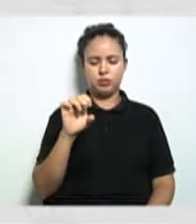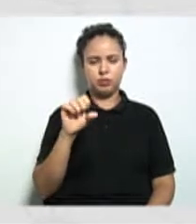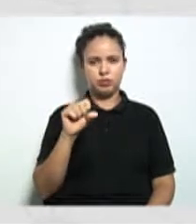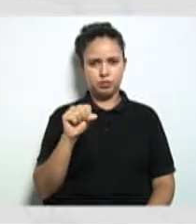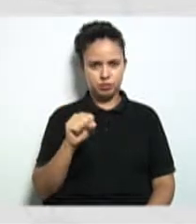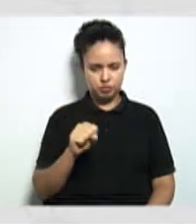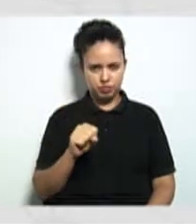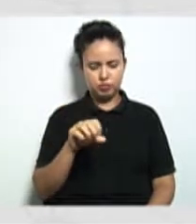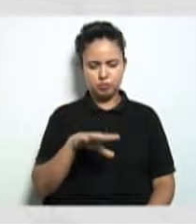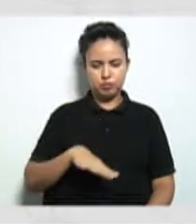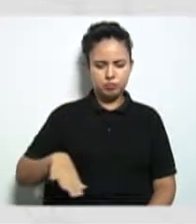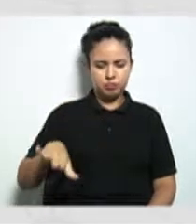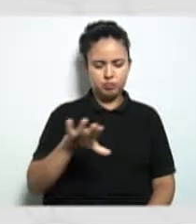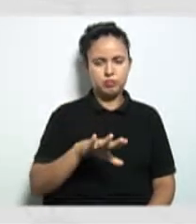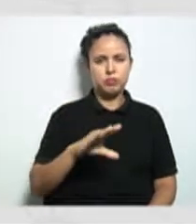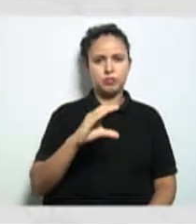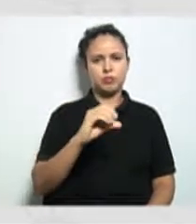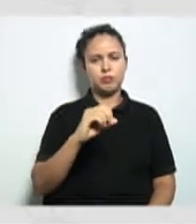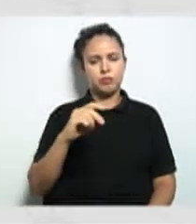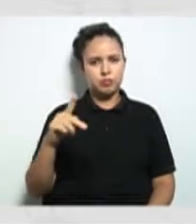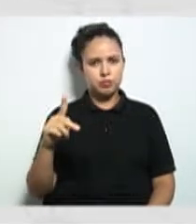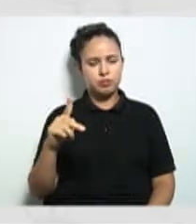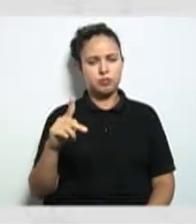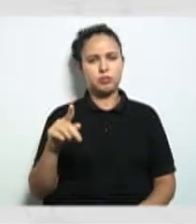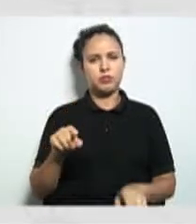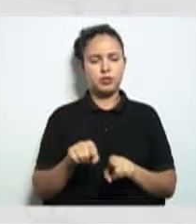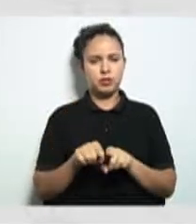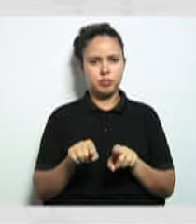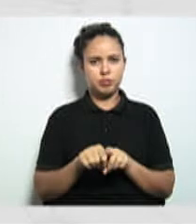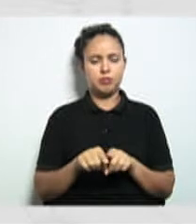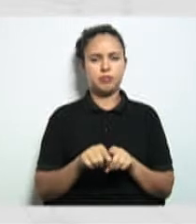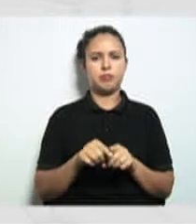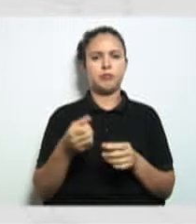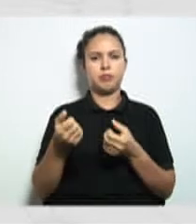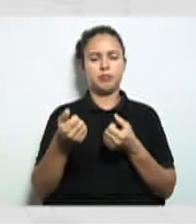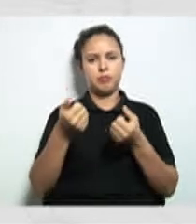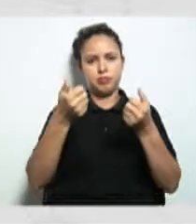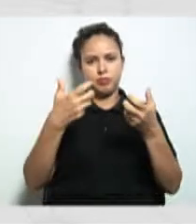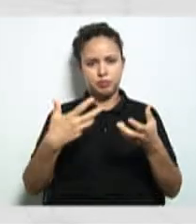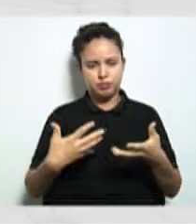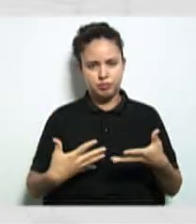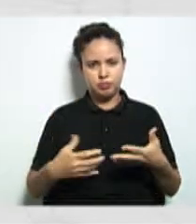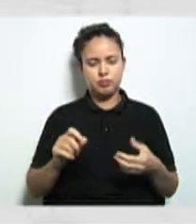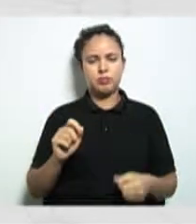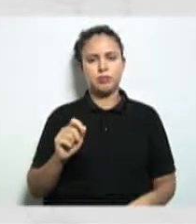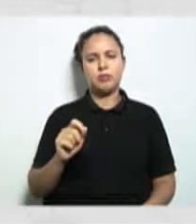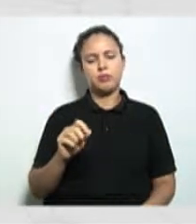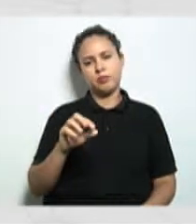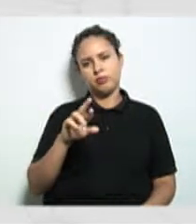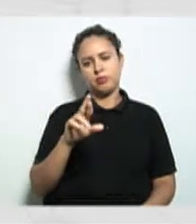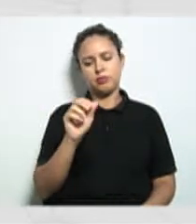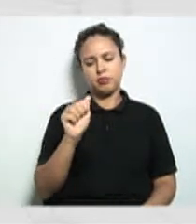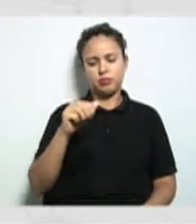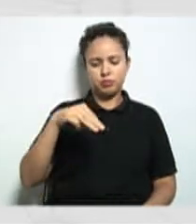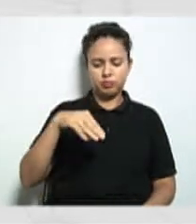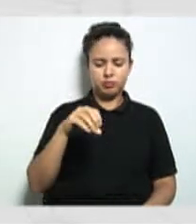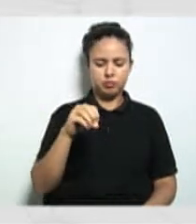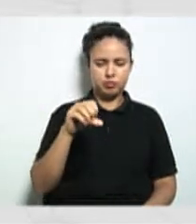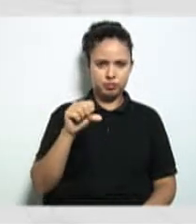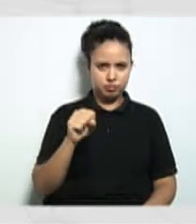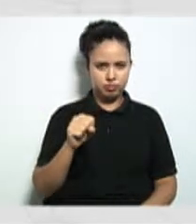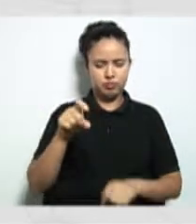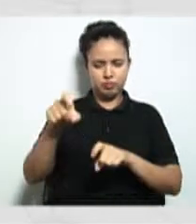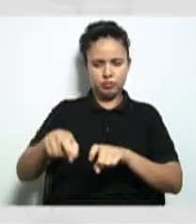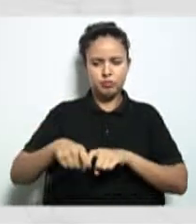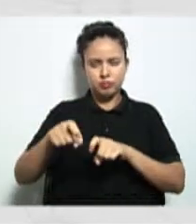do cooperativismo. Quem é que fala sobre o ramo de agropecuária? Quem já escreveu alguma coisa